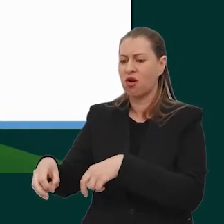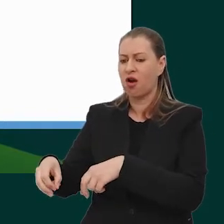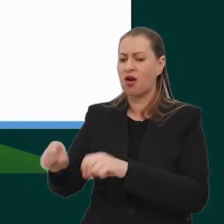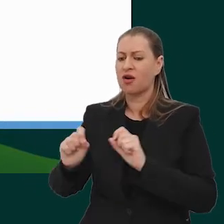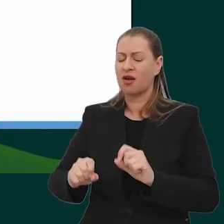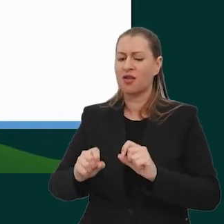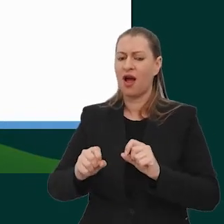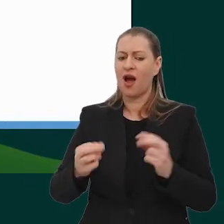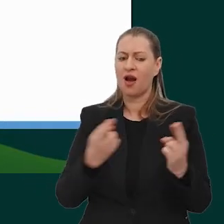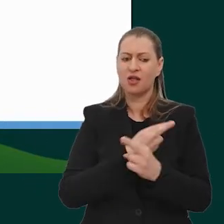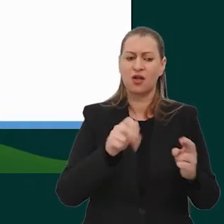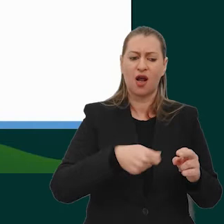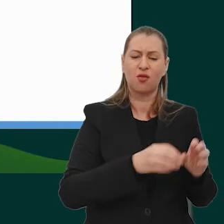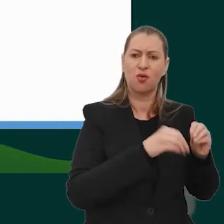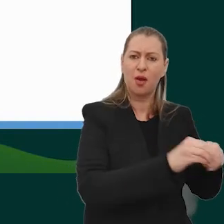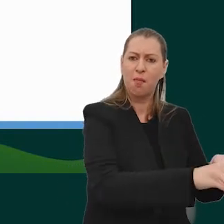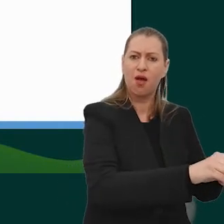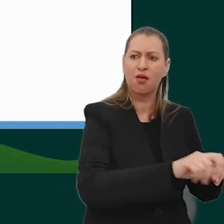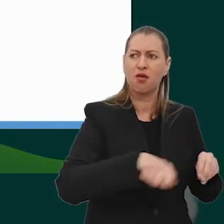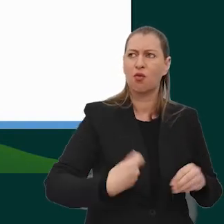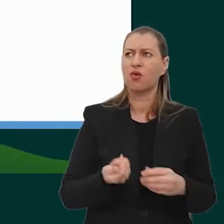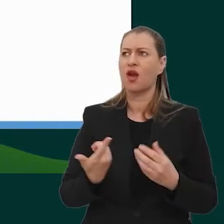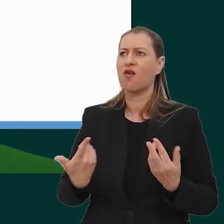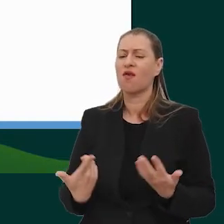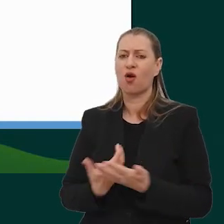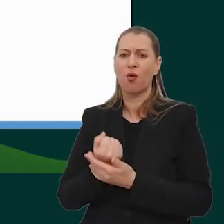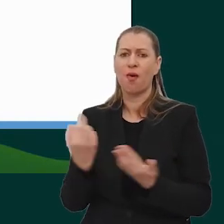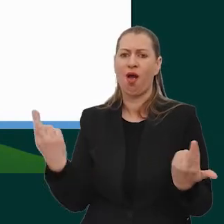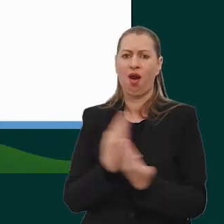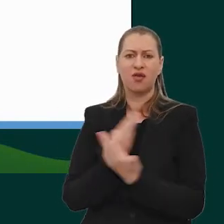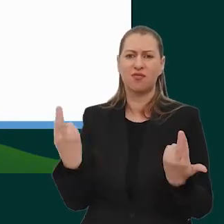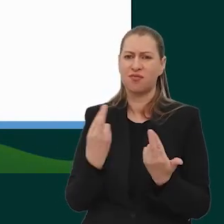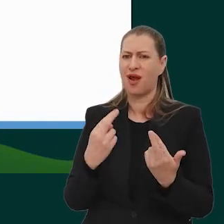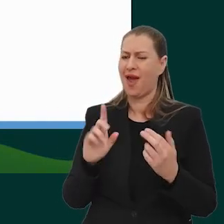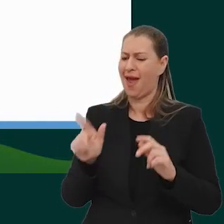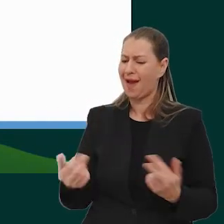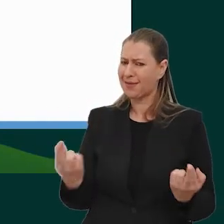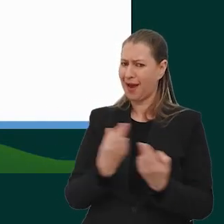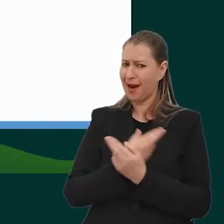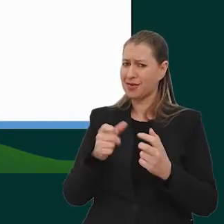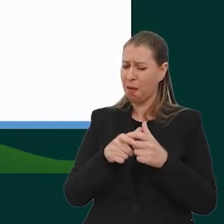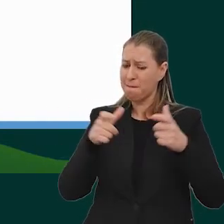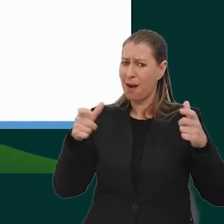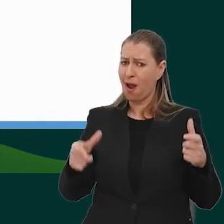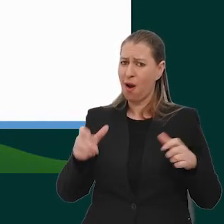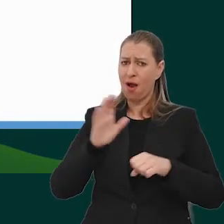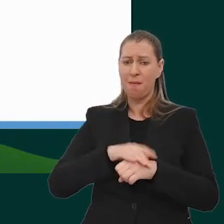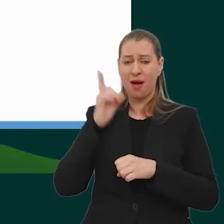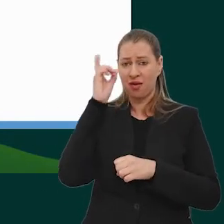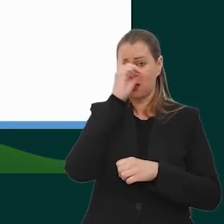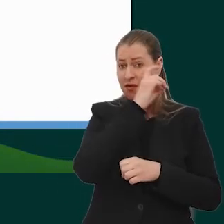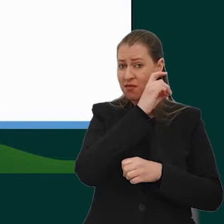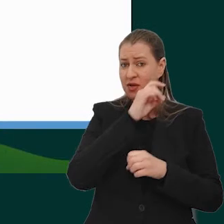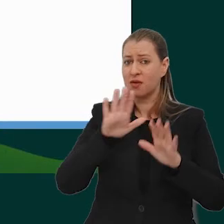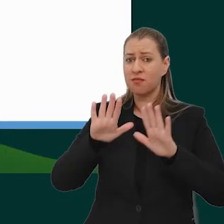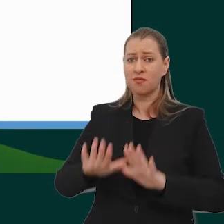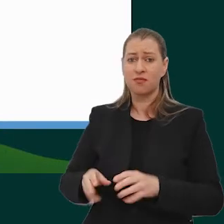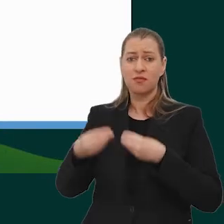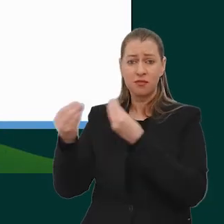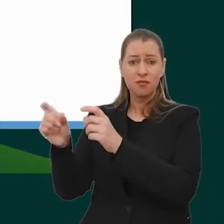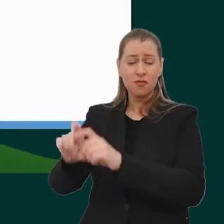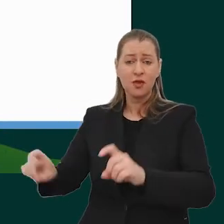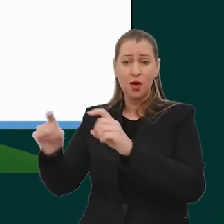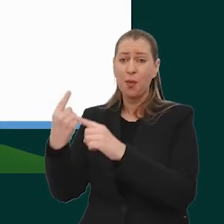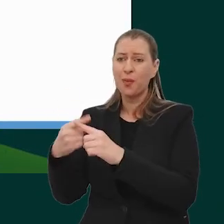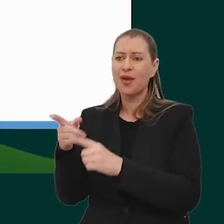planta, que está relacionado com quem vai comprar. Esse tipo de relação mais ampla é um pouco mais difícil de conseguir deixar para o computador,